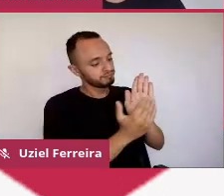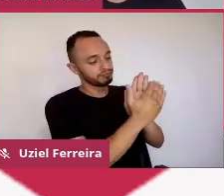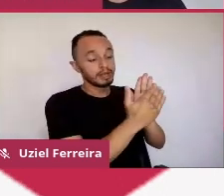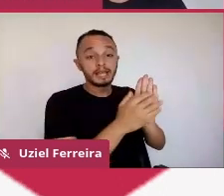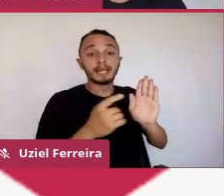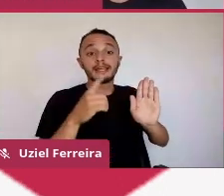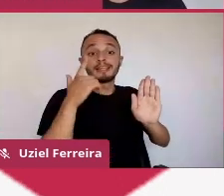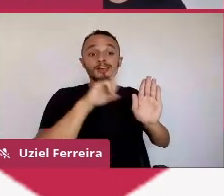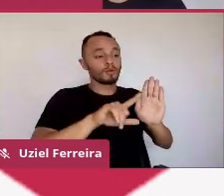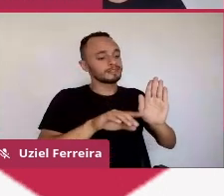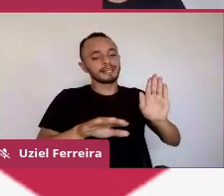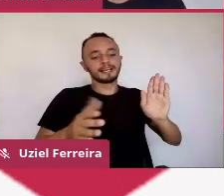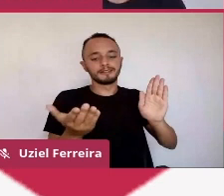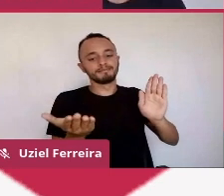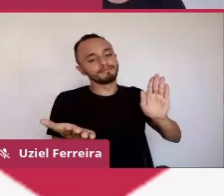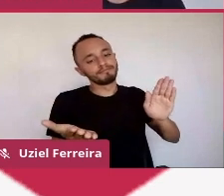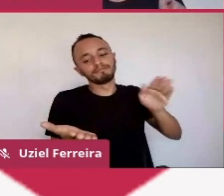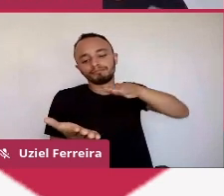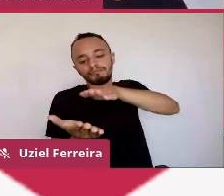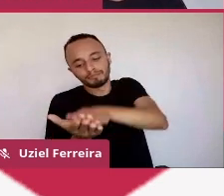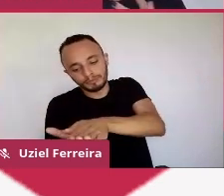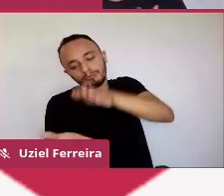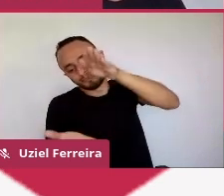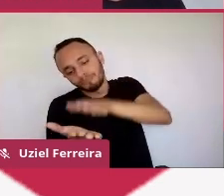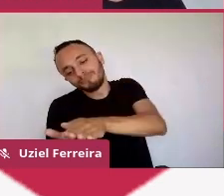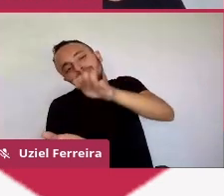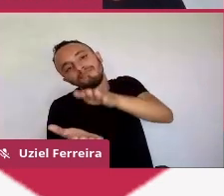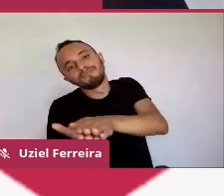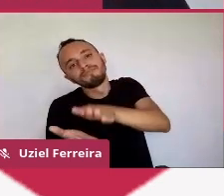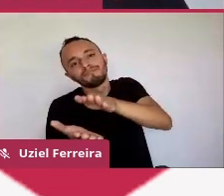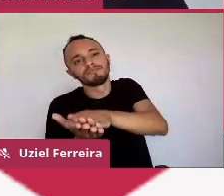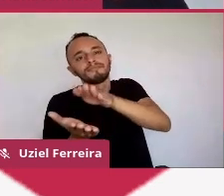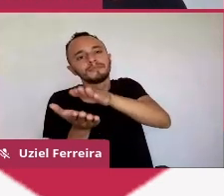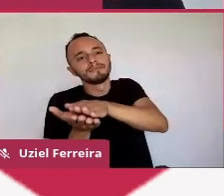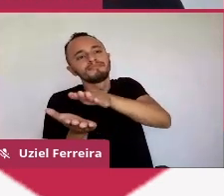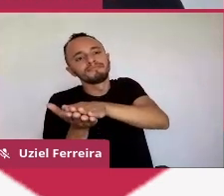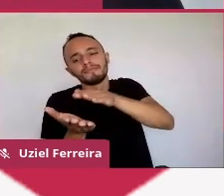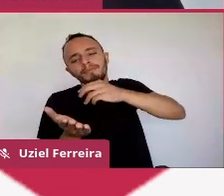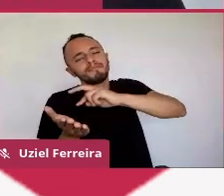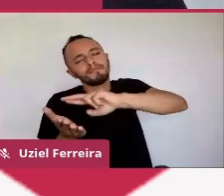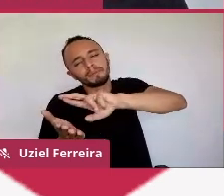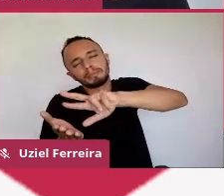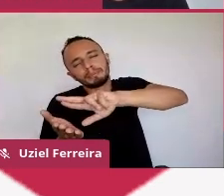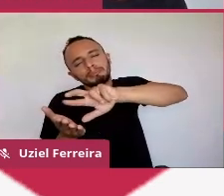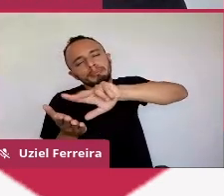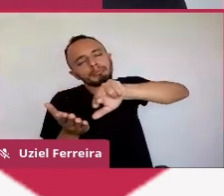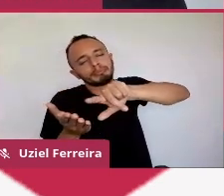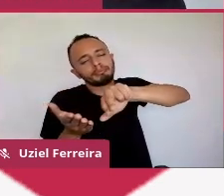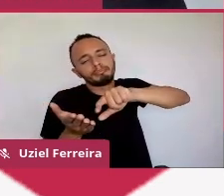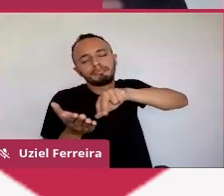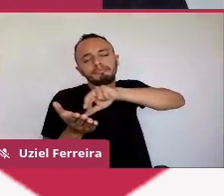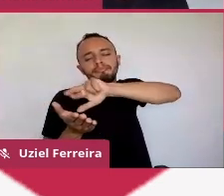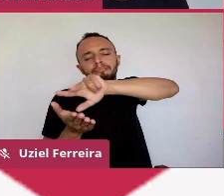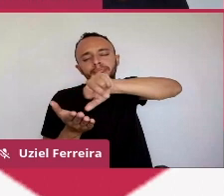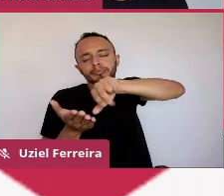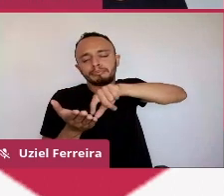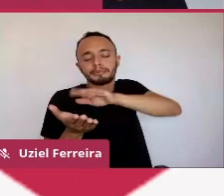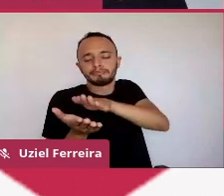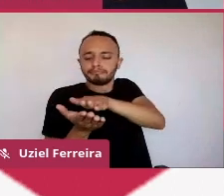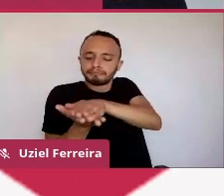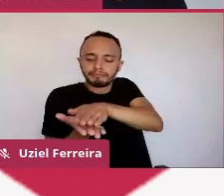nos acompanhando no caminhar da humanidade. Só que nesse momento em que a gravura, que